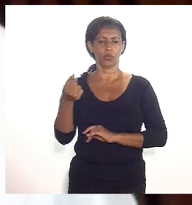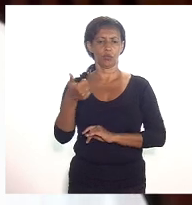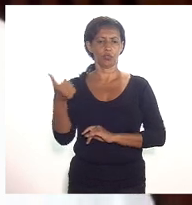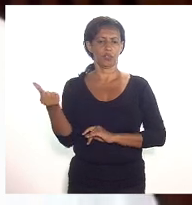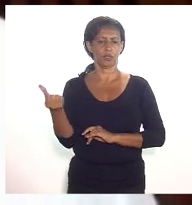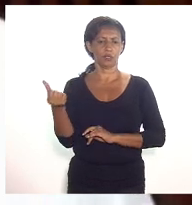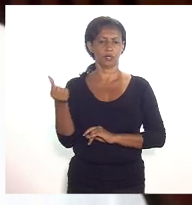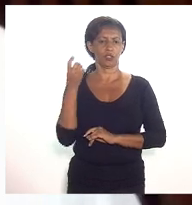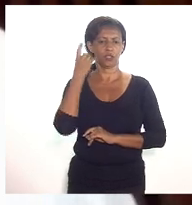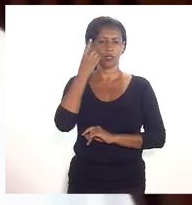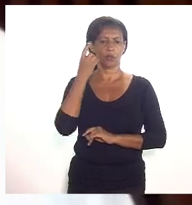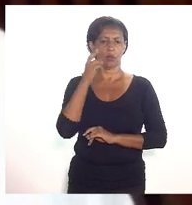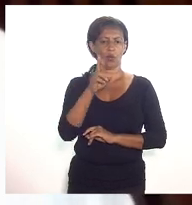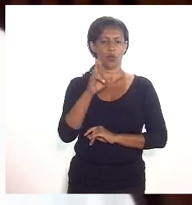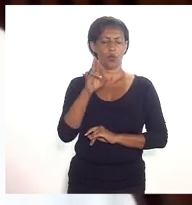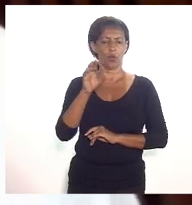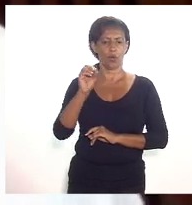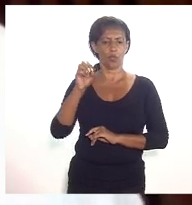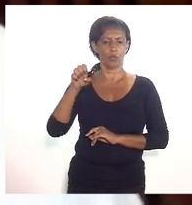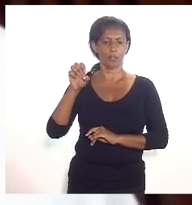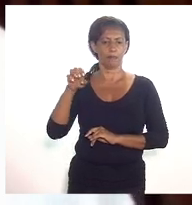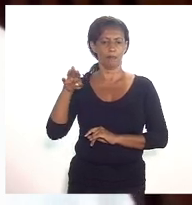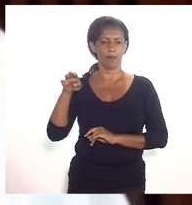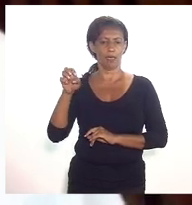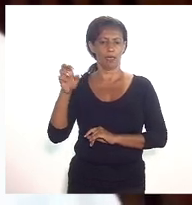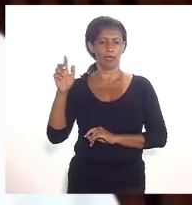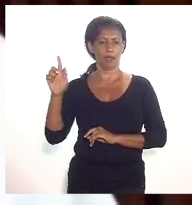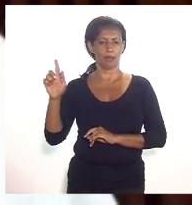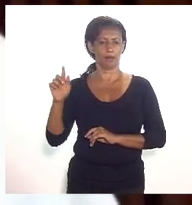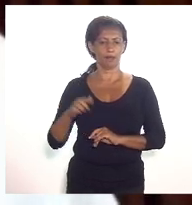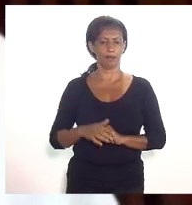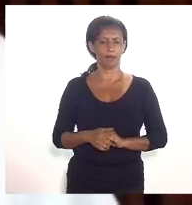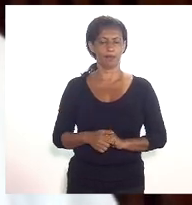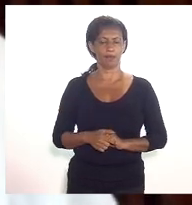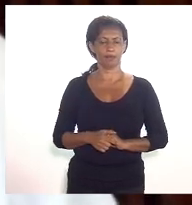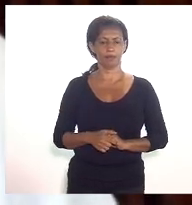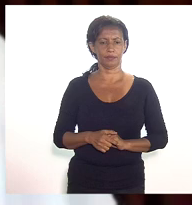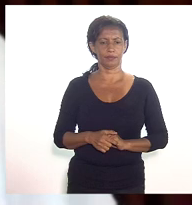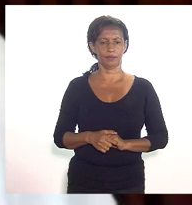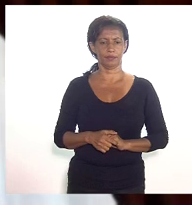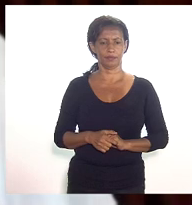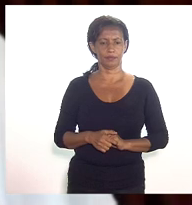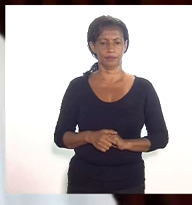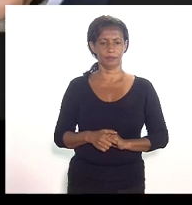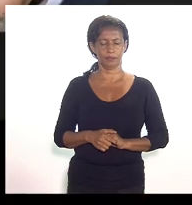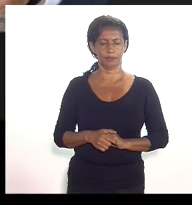O parecer é contrário às emendas 1, 2 e 3.